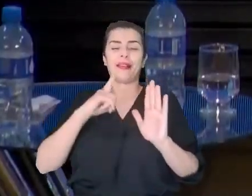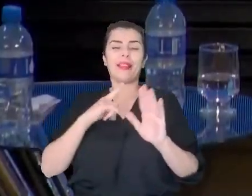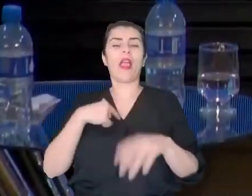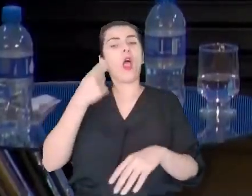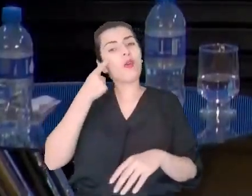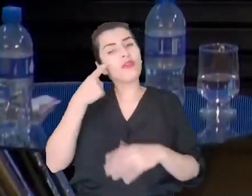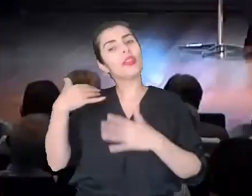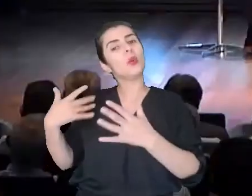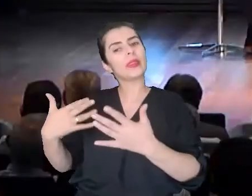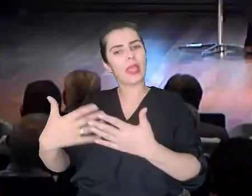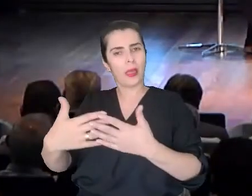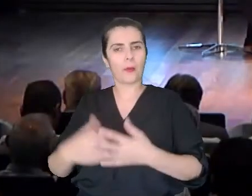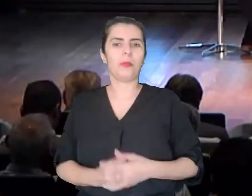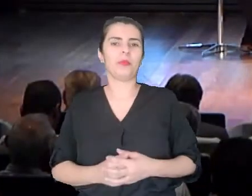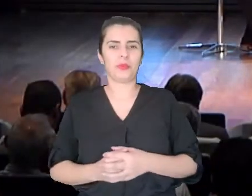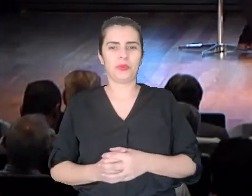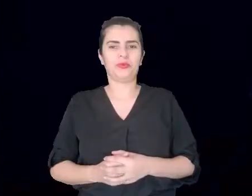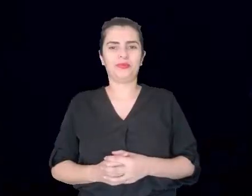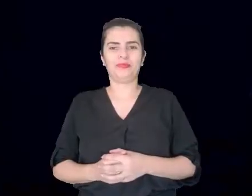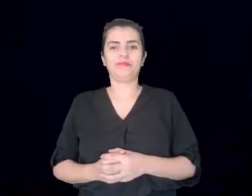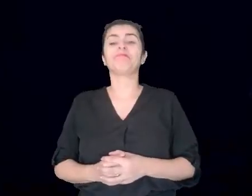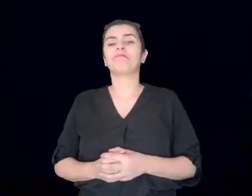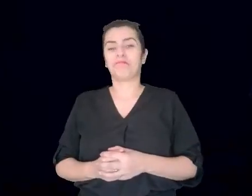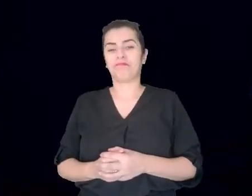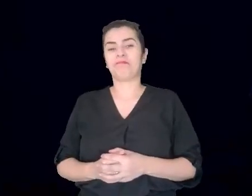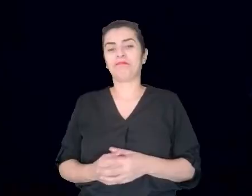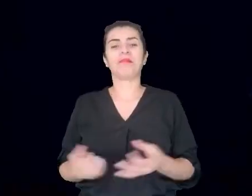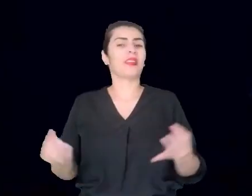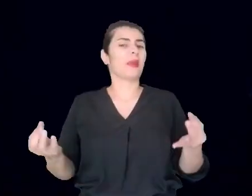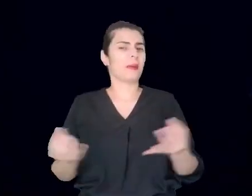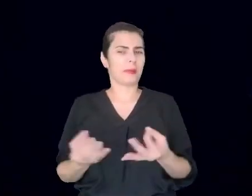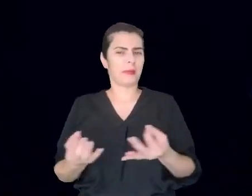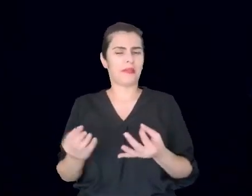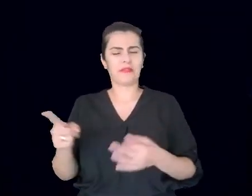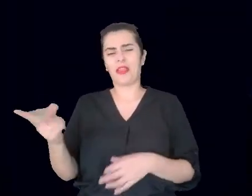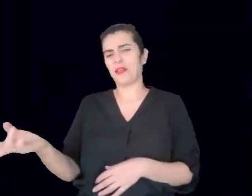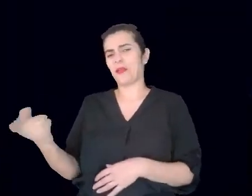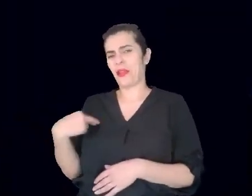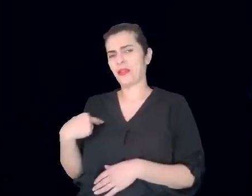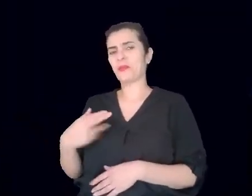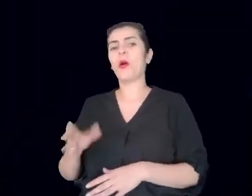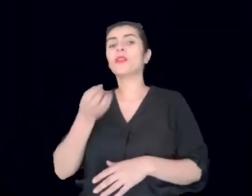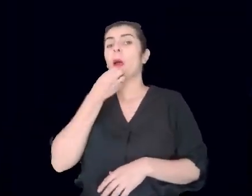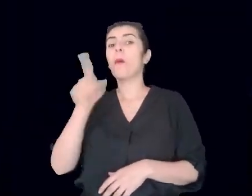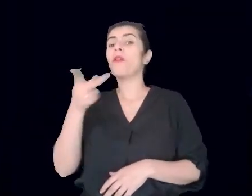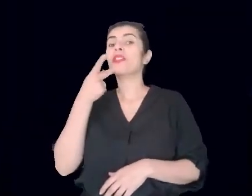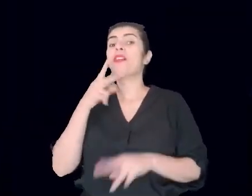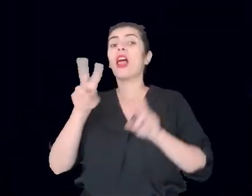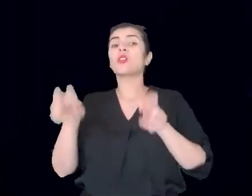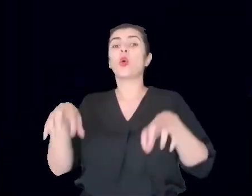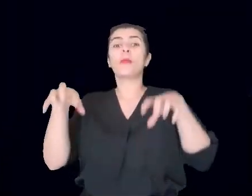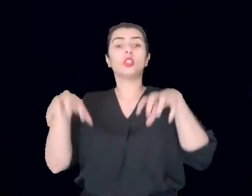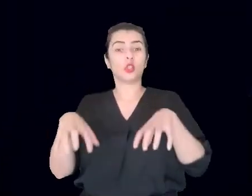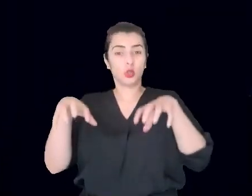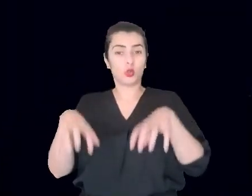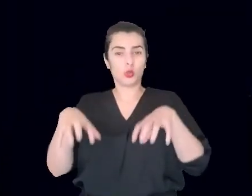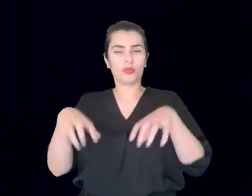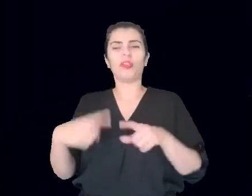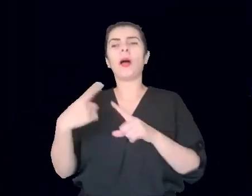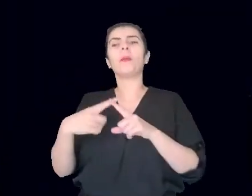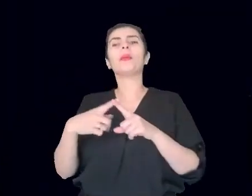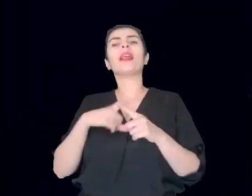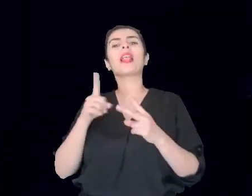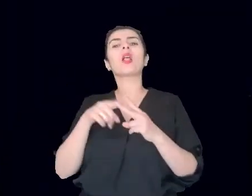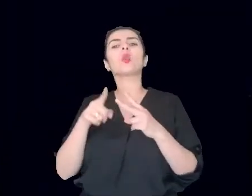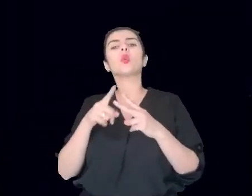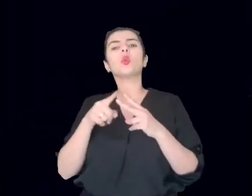tempo. Perfeito, Ana. Foi até bom você ter comentado sobre o período chuvoso, porque nós temos 2 perguntas aqui em relação a